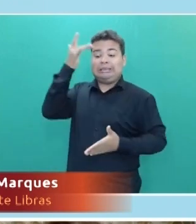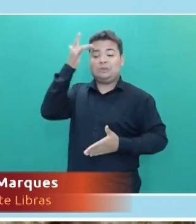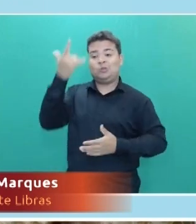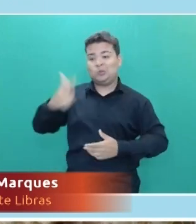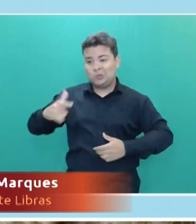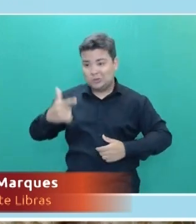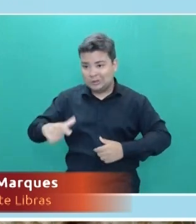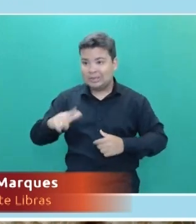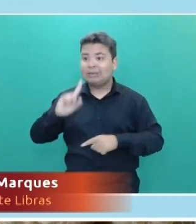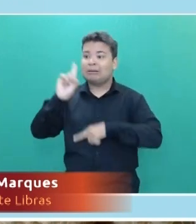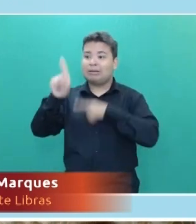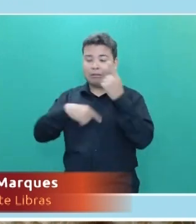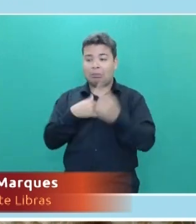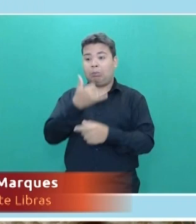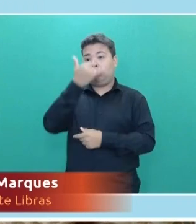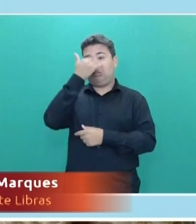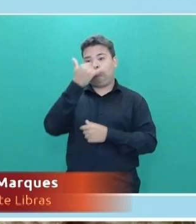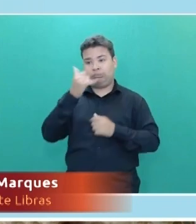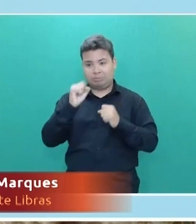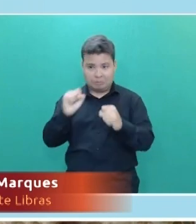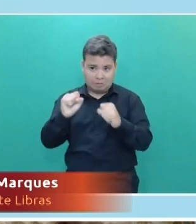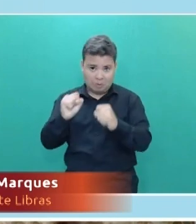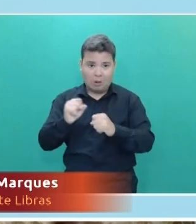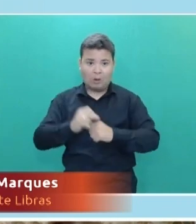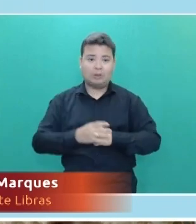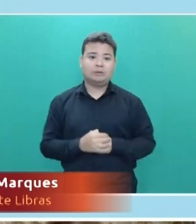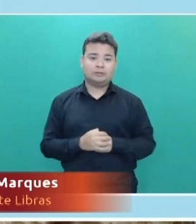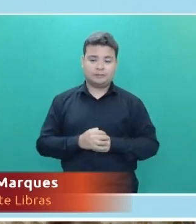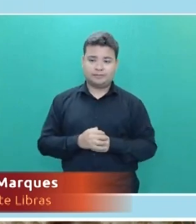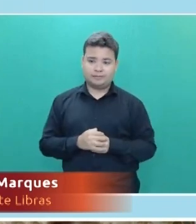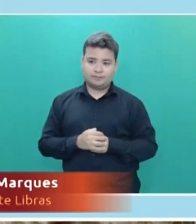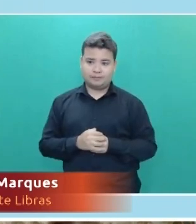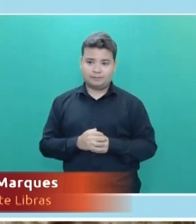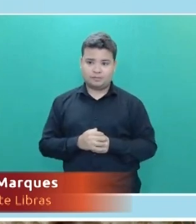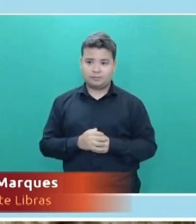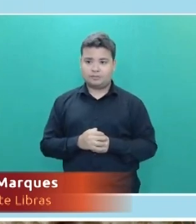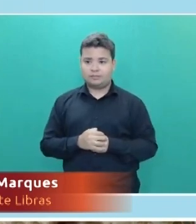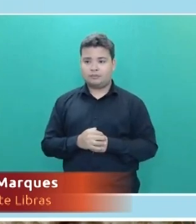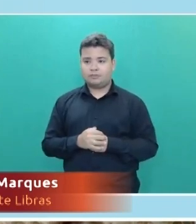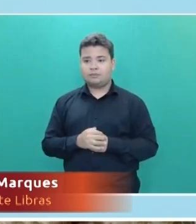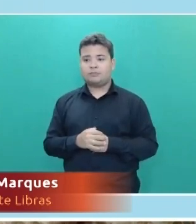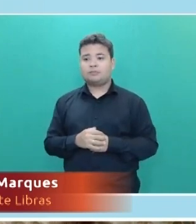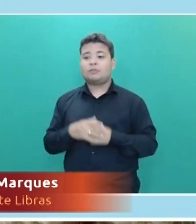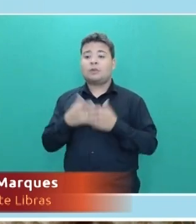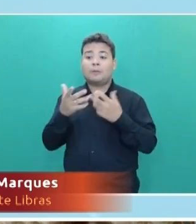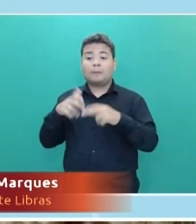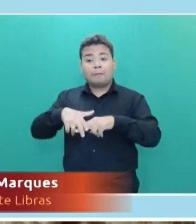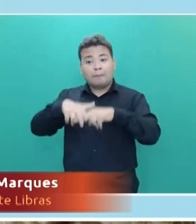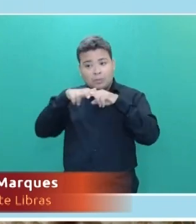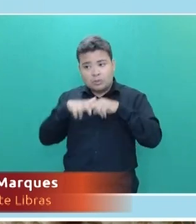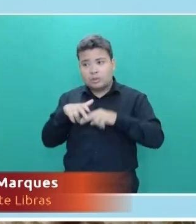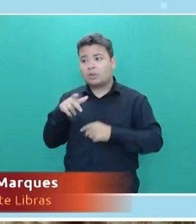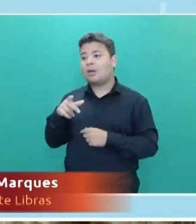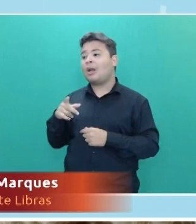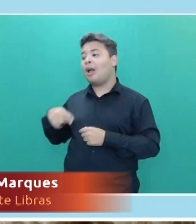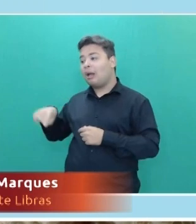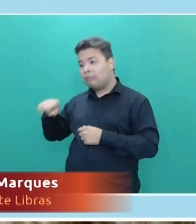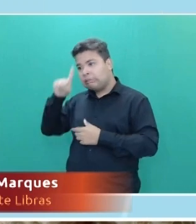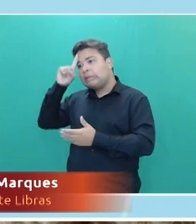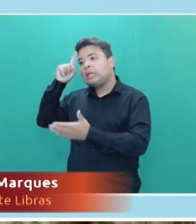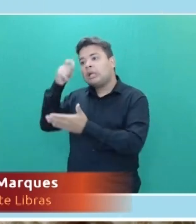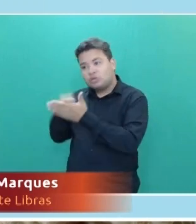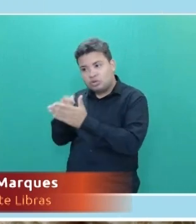mesmas, ou nós mesmos, né? E, portanto, decidiram ir à escola, eu permiti que